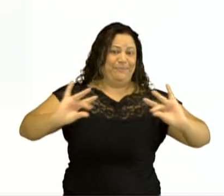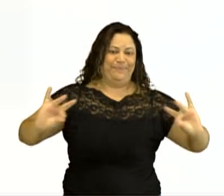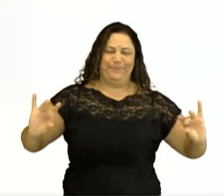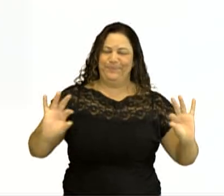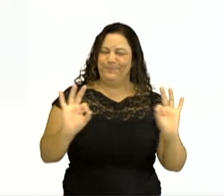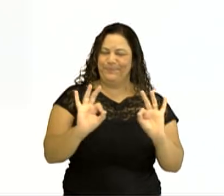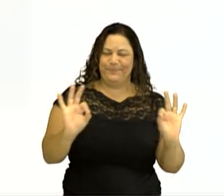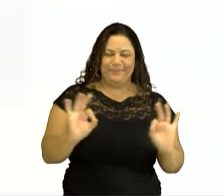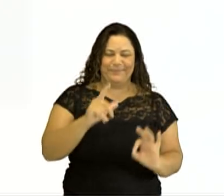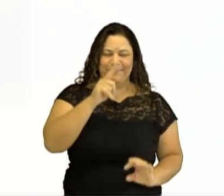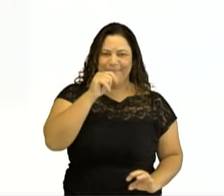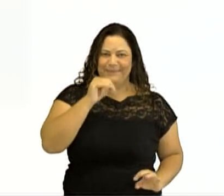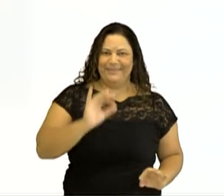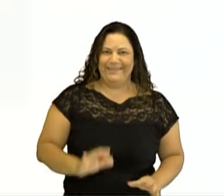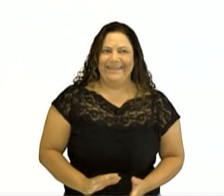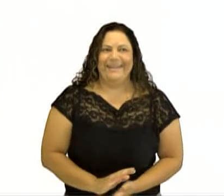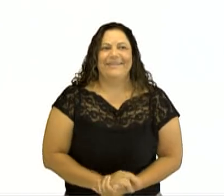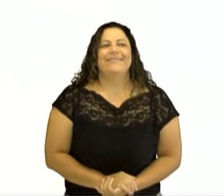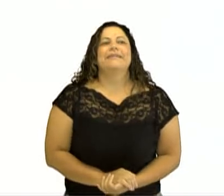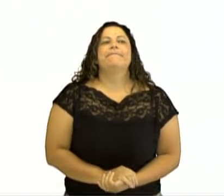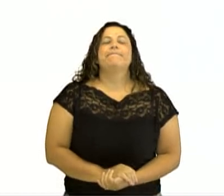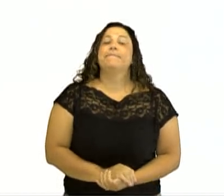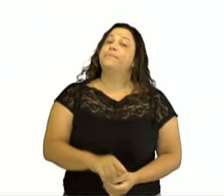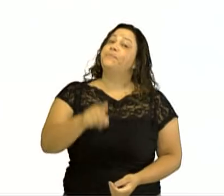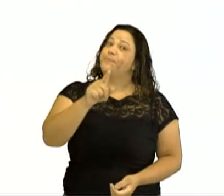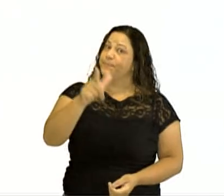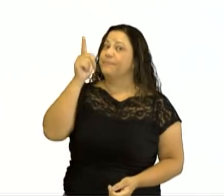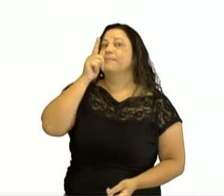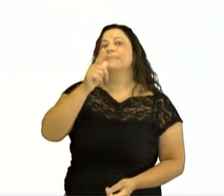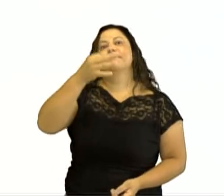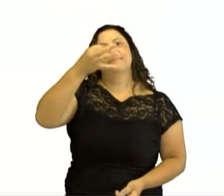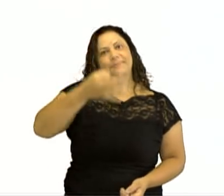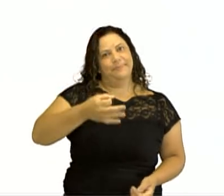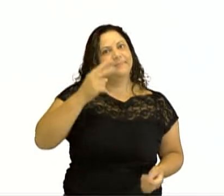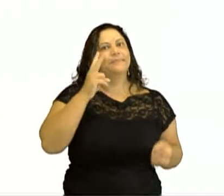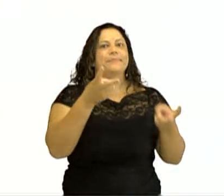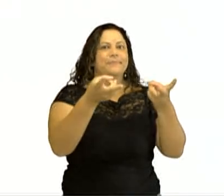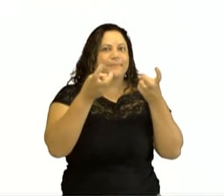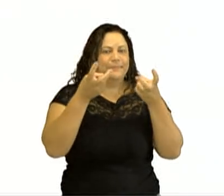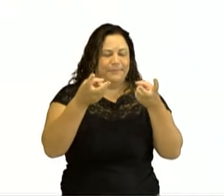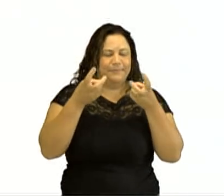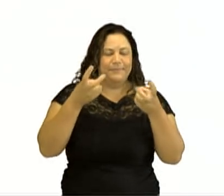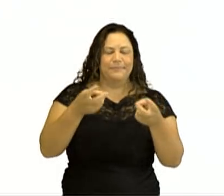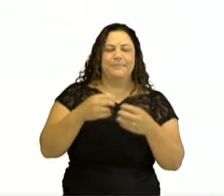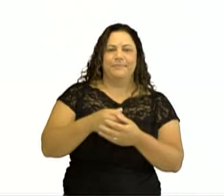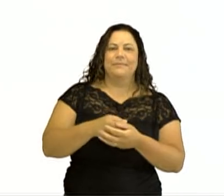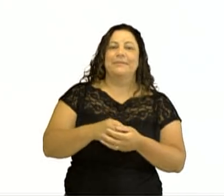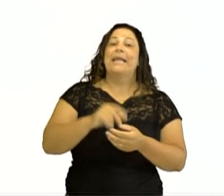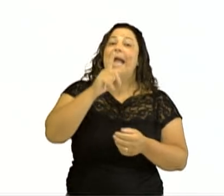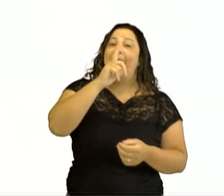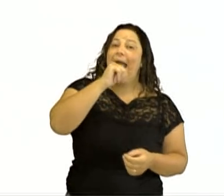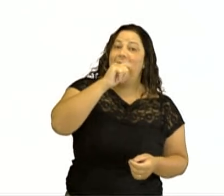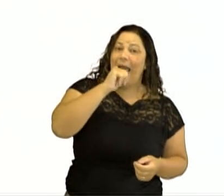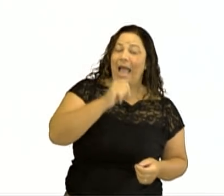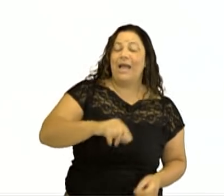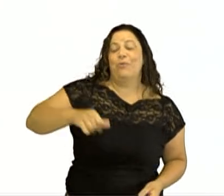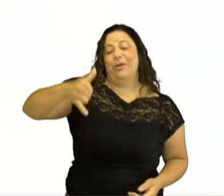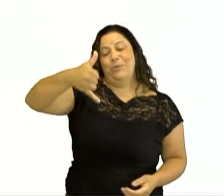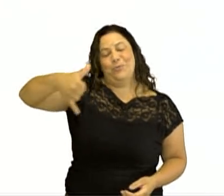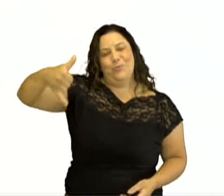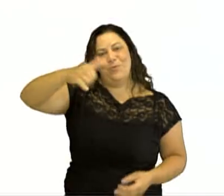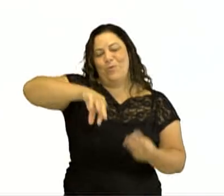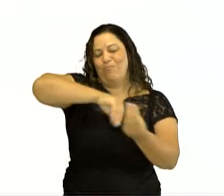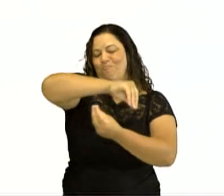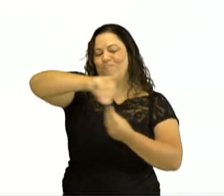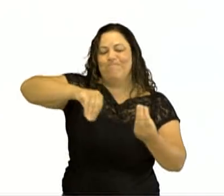em água, tá? E você com certeza já observou isso, que água e óleo não se misturam, né? Por conta